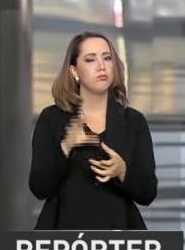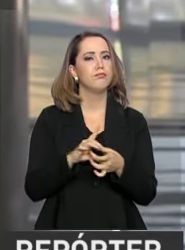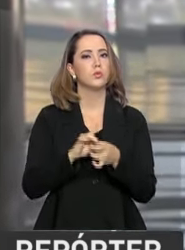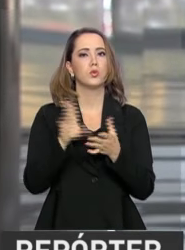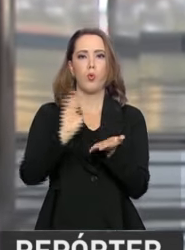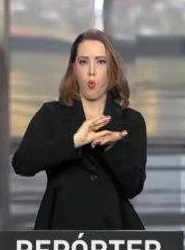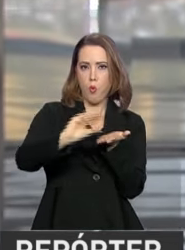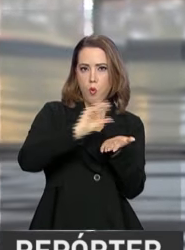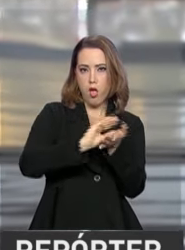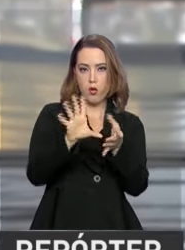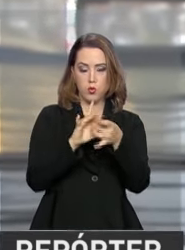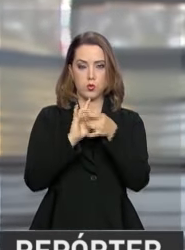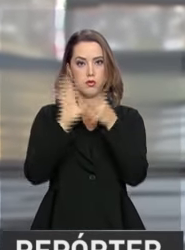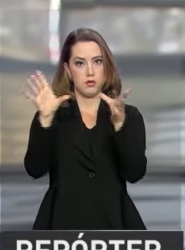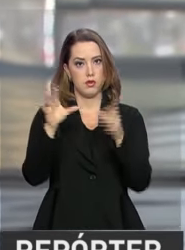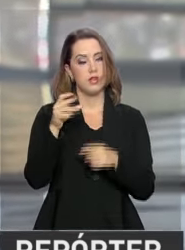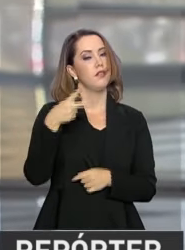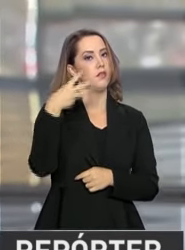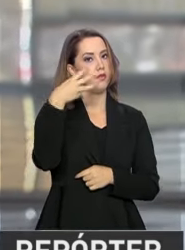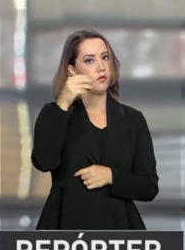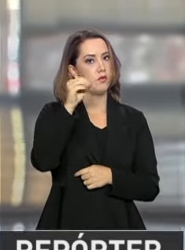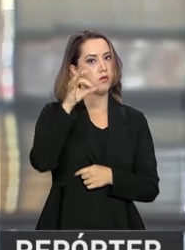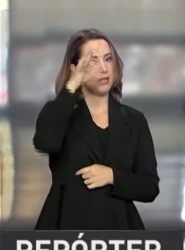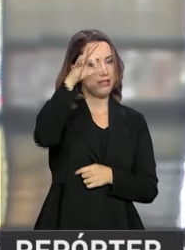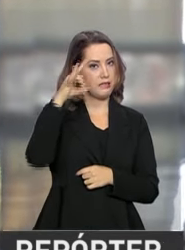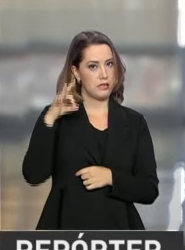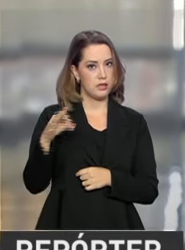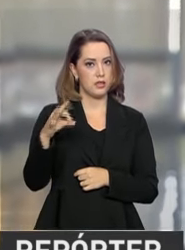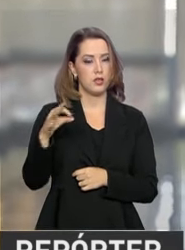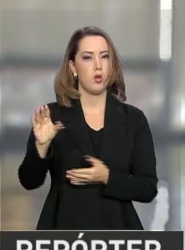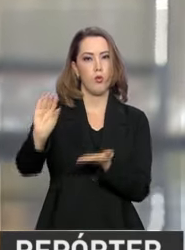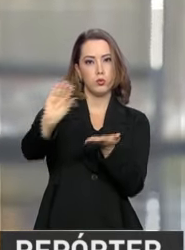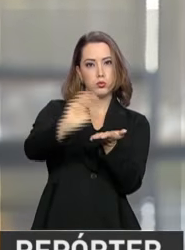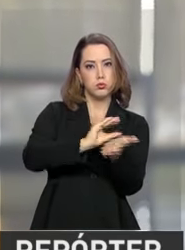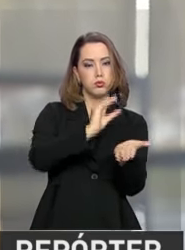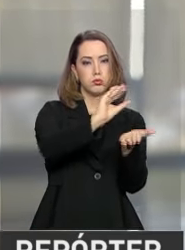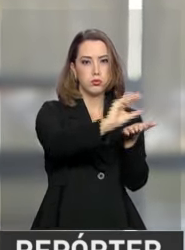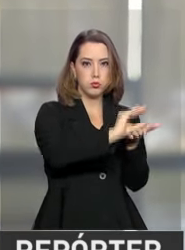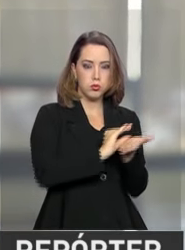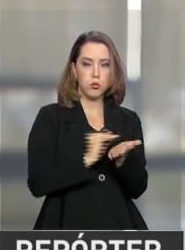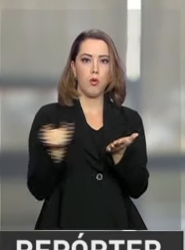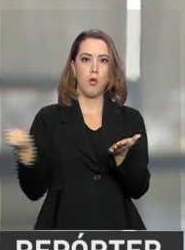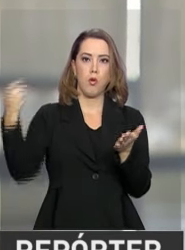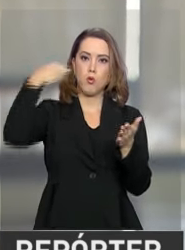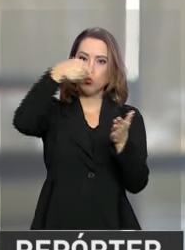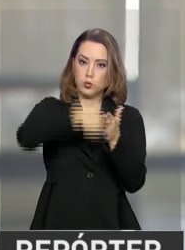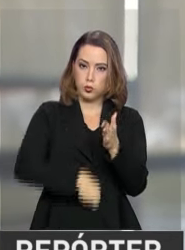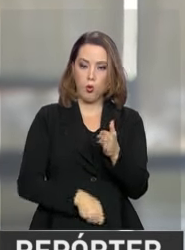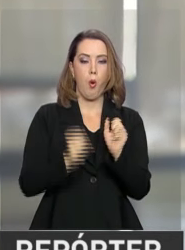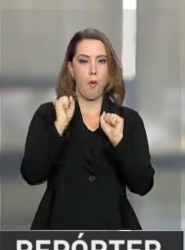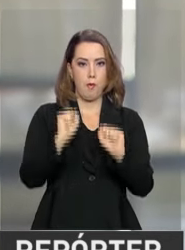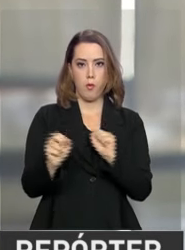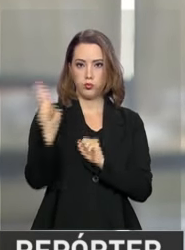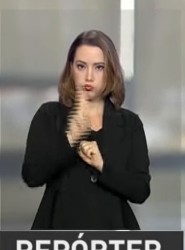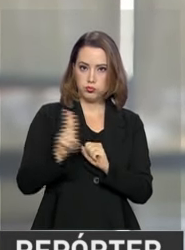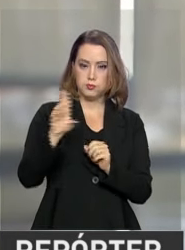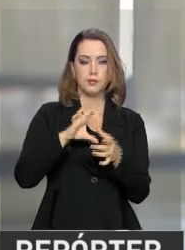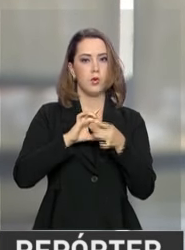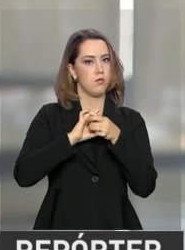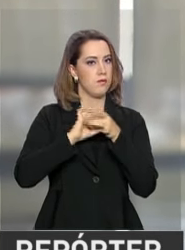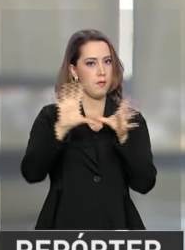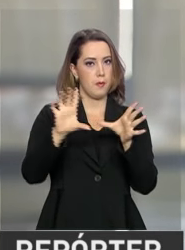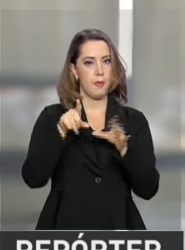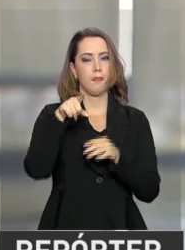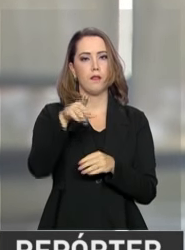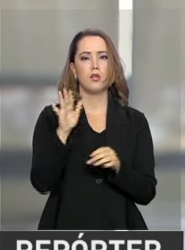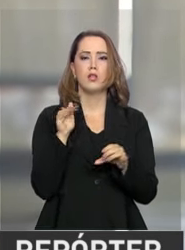livremente 30% da receita obtida com taxas e impostos a aprovação foi em segundo turno na